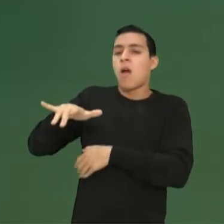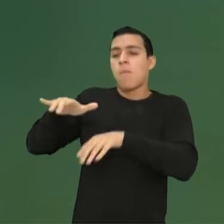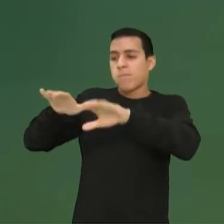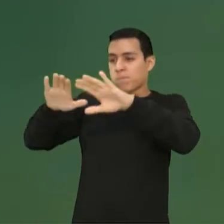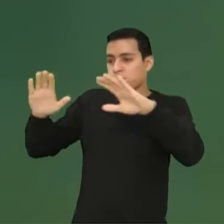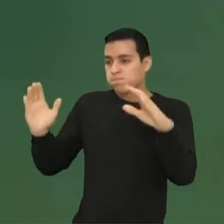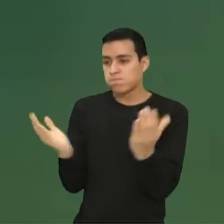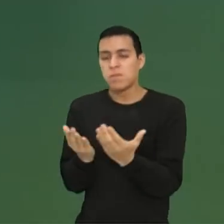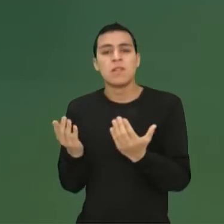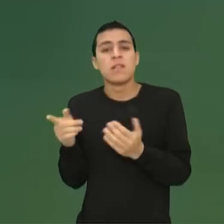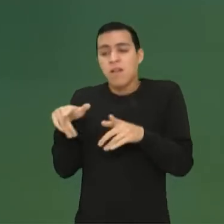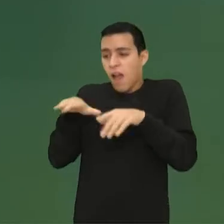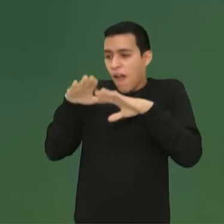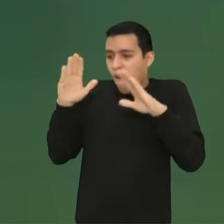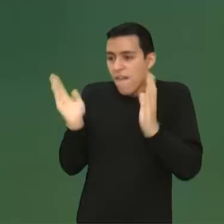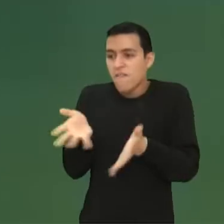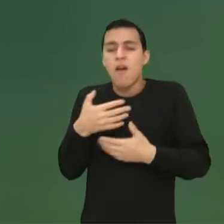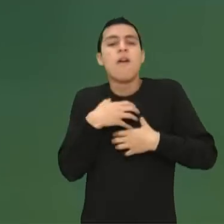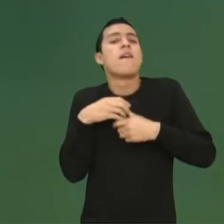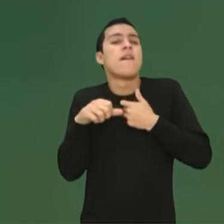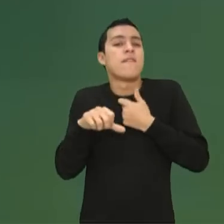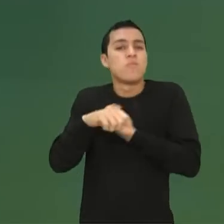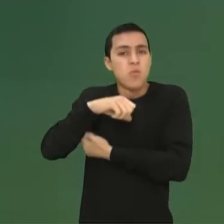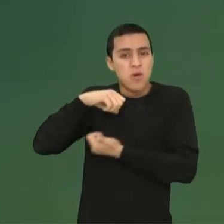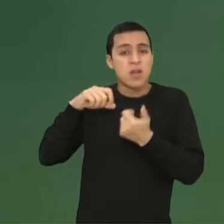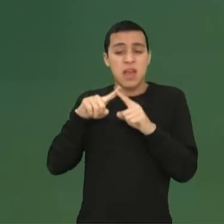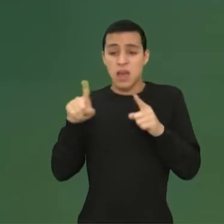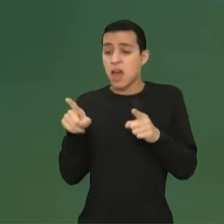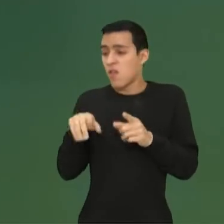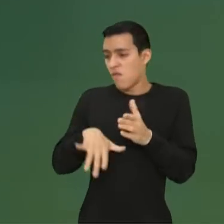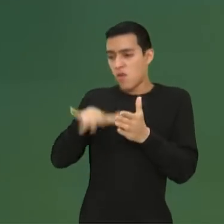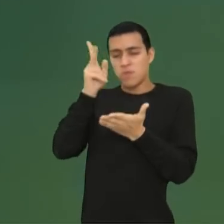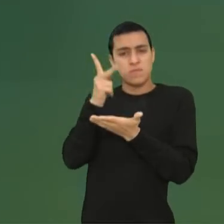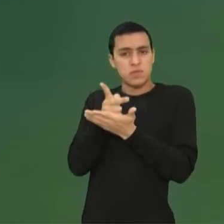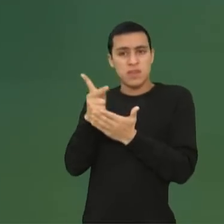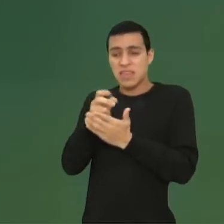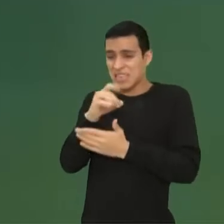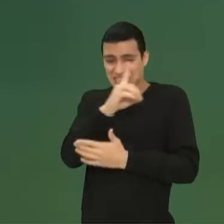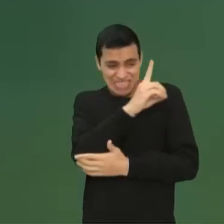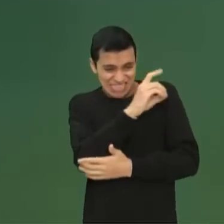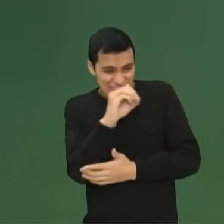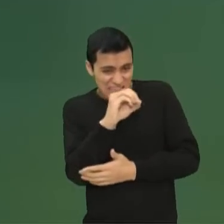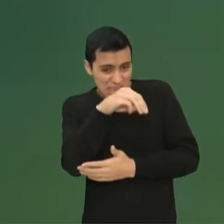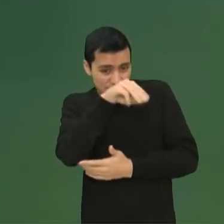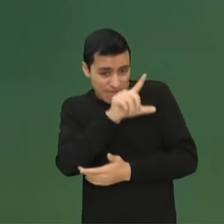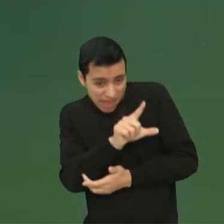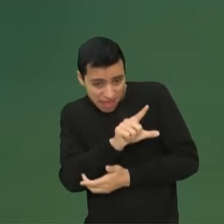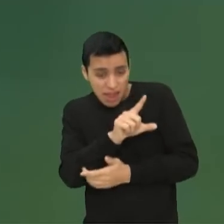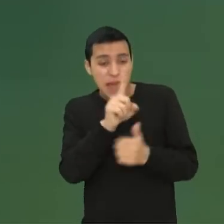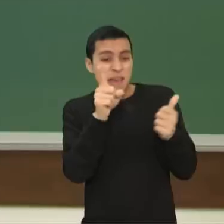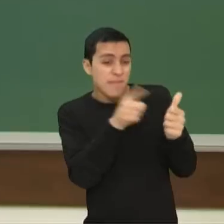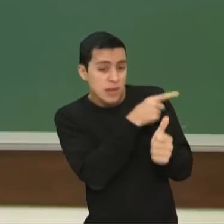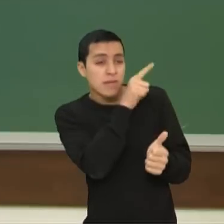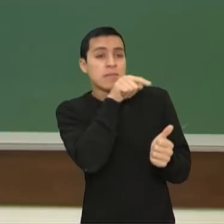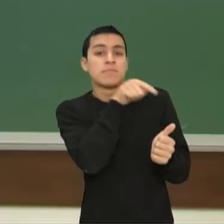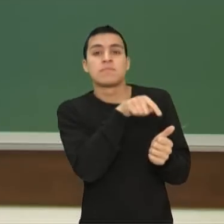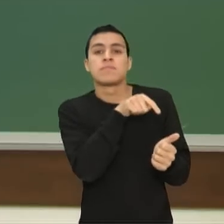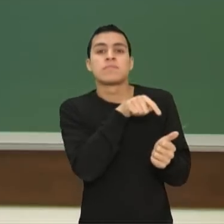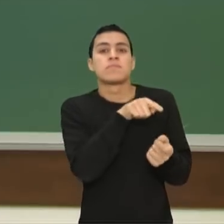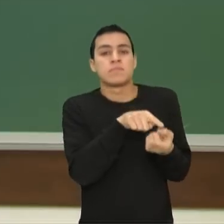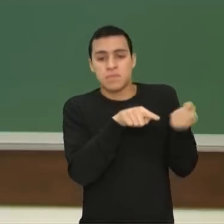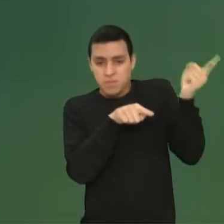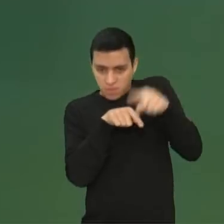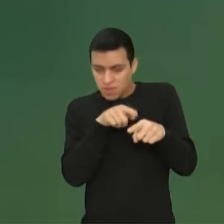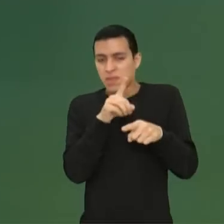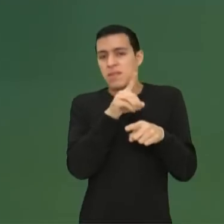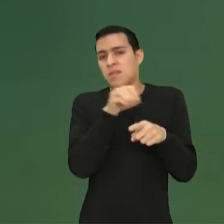a forma varia. Já o volume é constante. Se eu coloquei 100 ml na primeira garrafa,